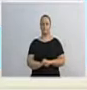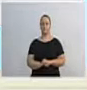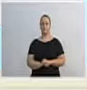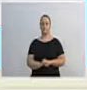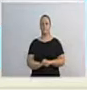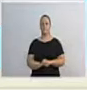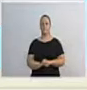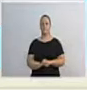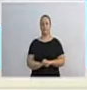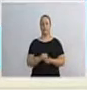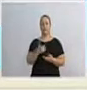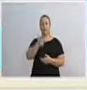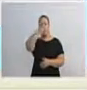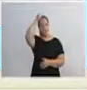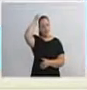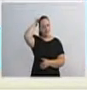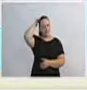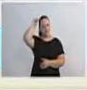Vereador Adriano Pereira,